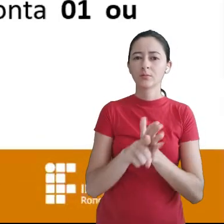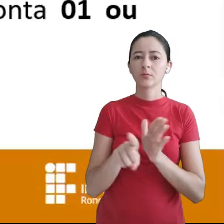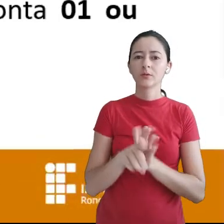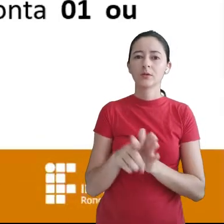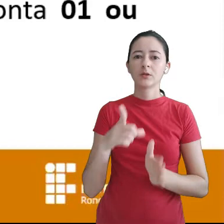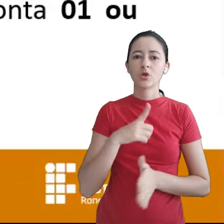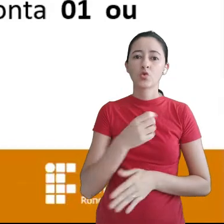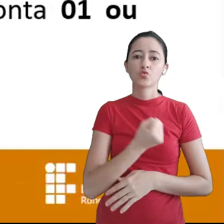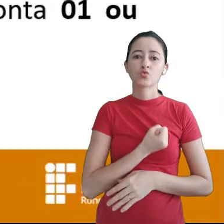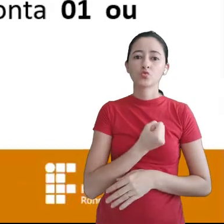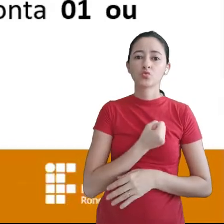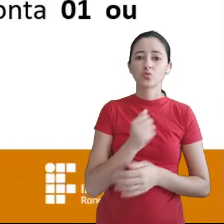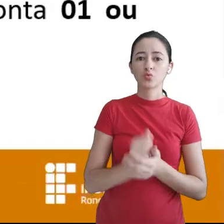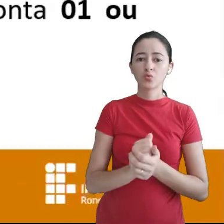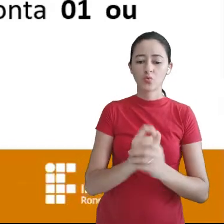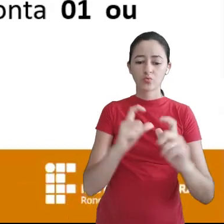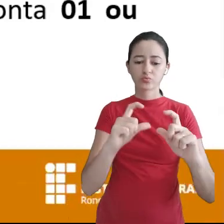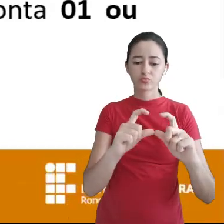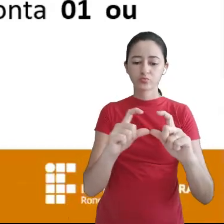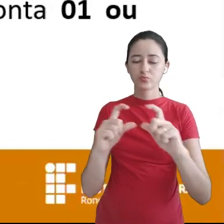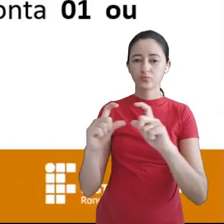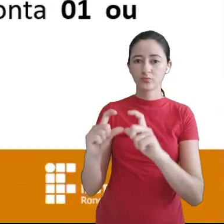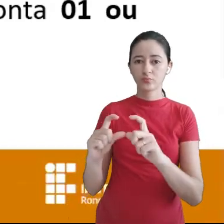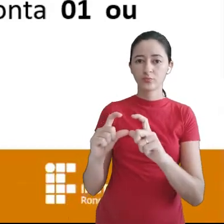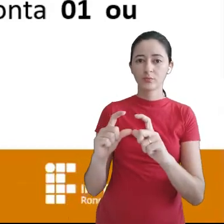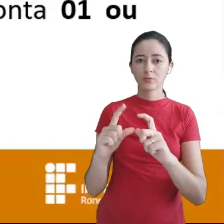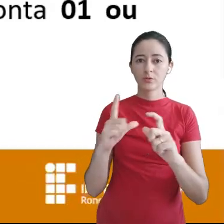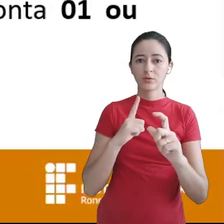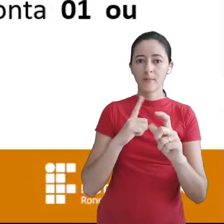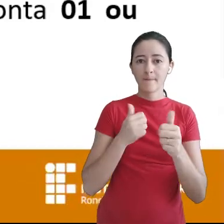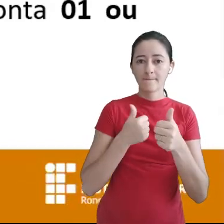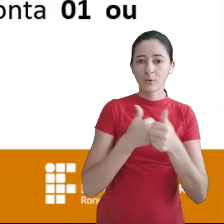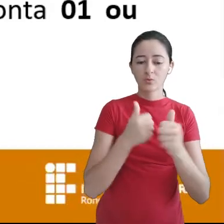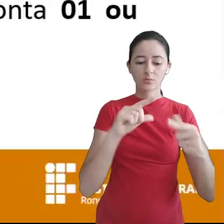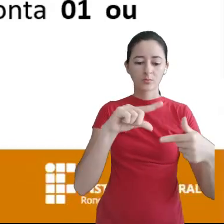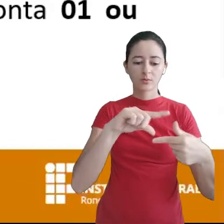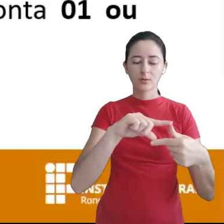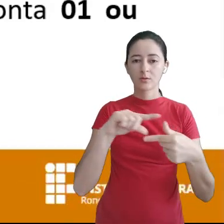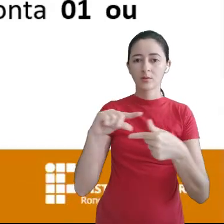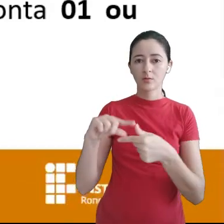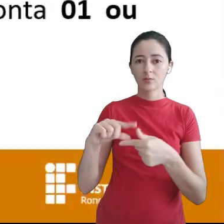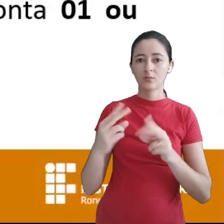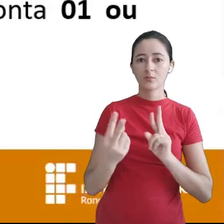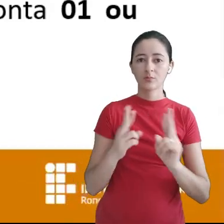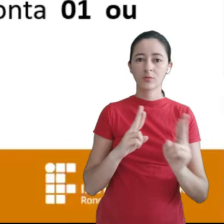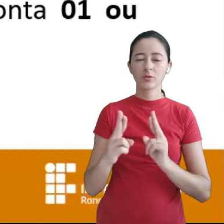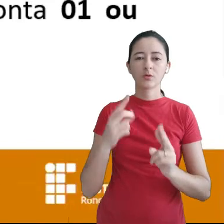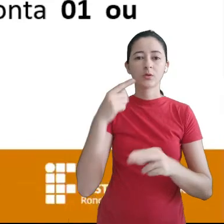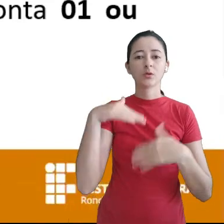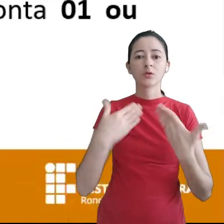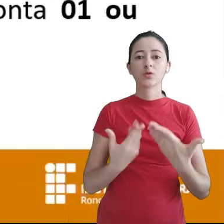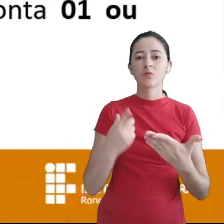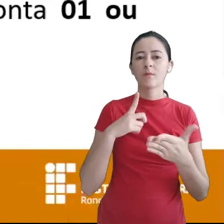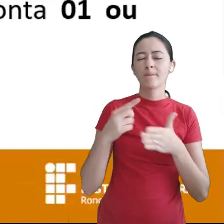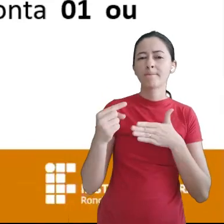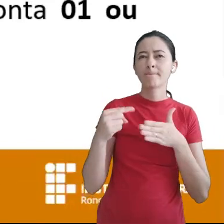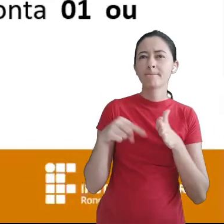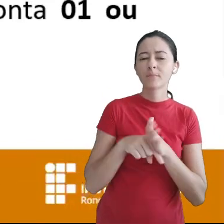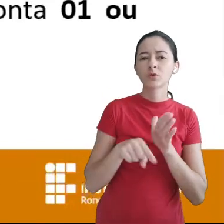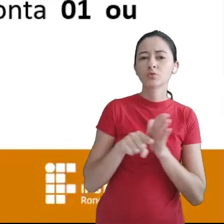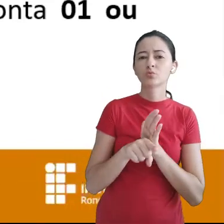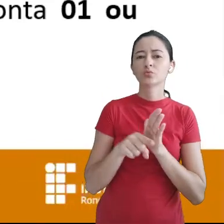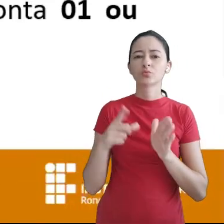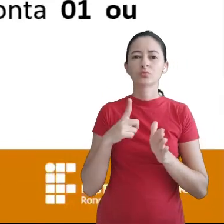1. Cada pergunta irá preencher o sinal da cardinalidade do lado de uma das tabelas do relacionamento.